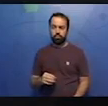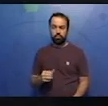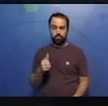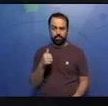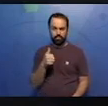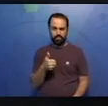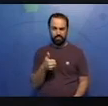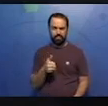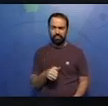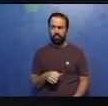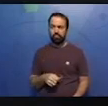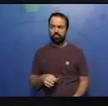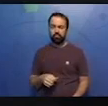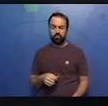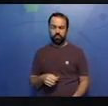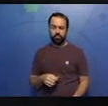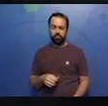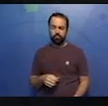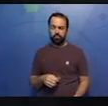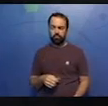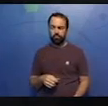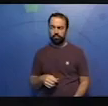Certinho, terceiro ano.